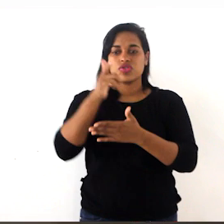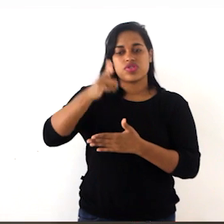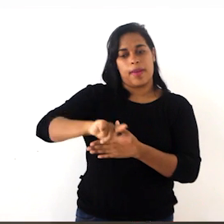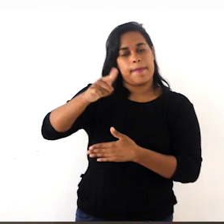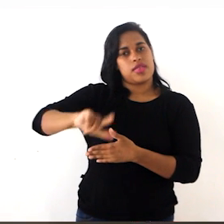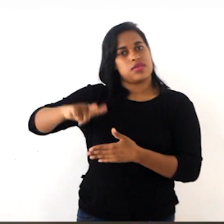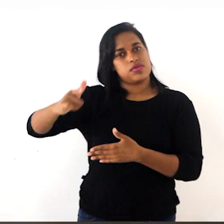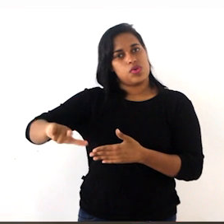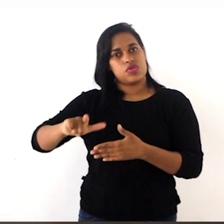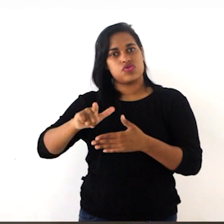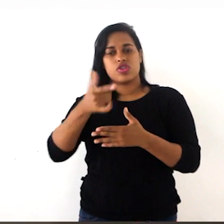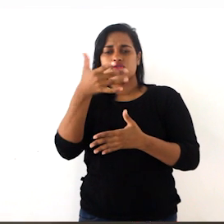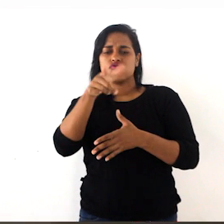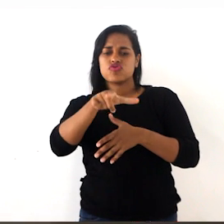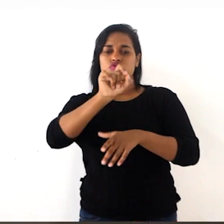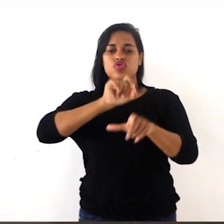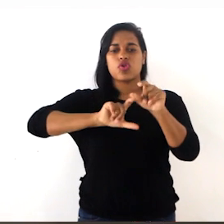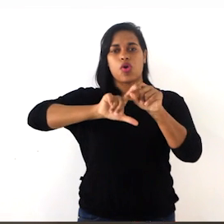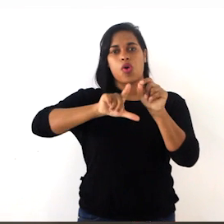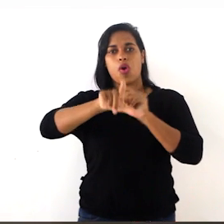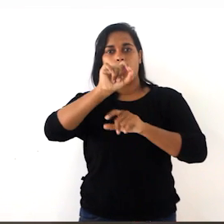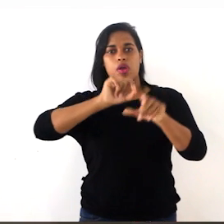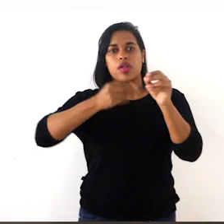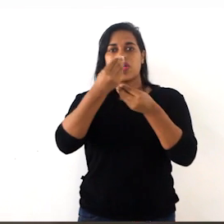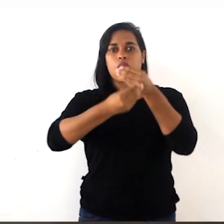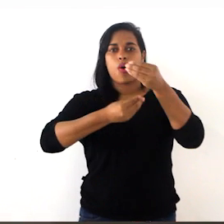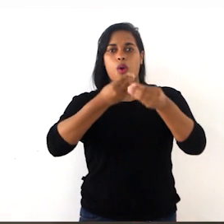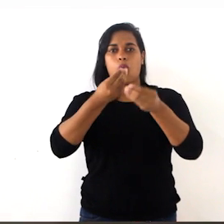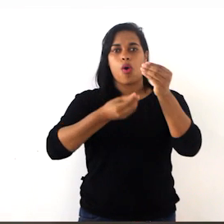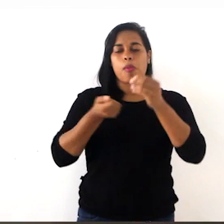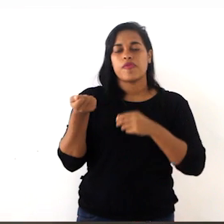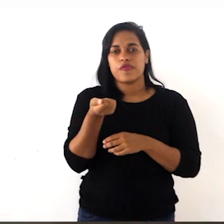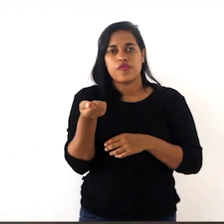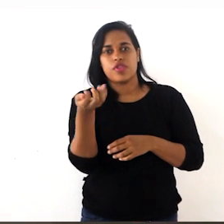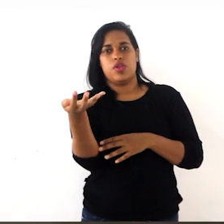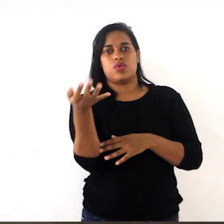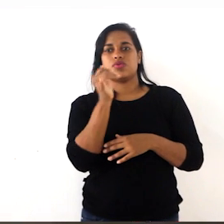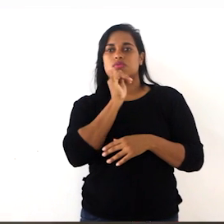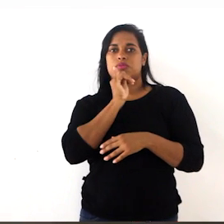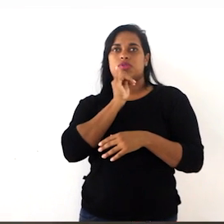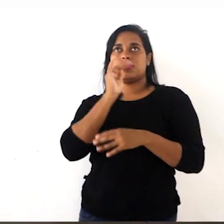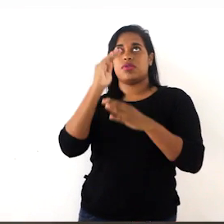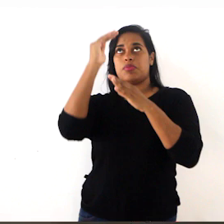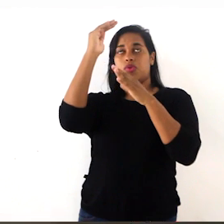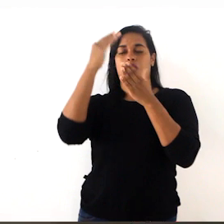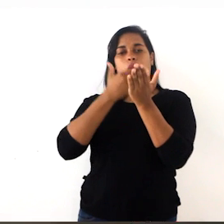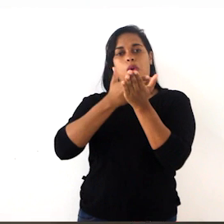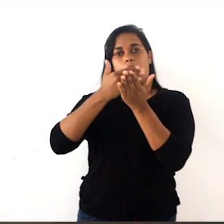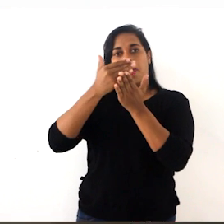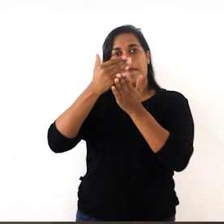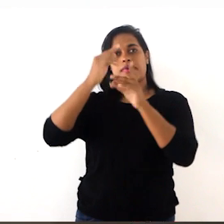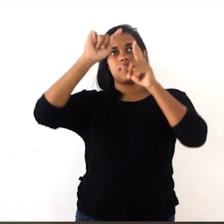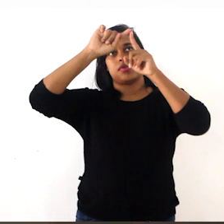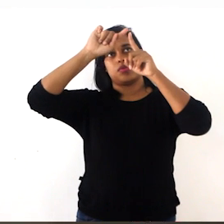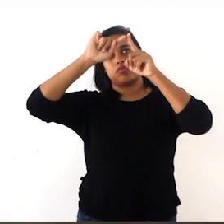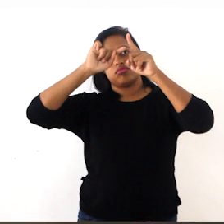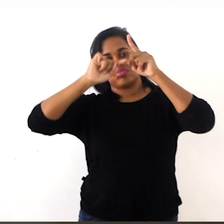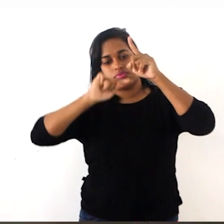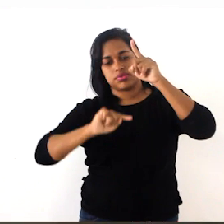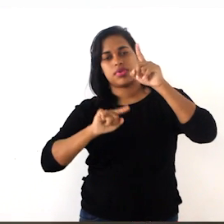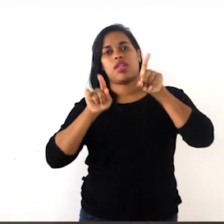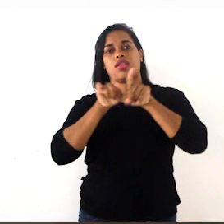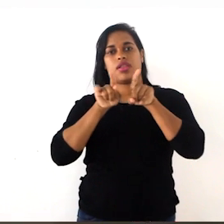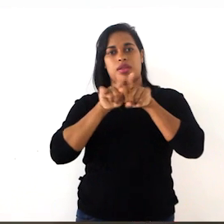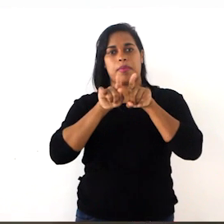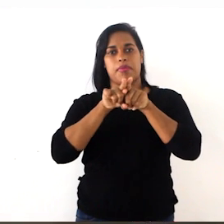vão definir alternativas de fluxo, para não só ficar de cima para baixo. Ele pode ficar fazendo um loop em uma determinada parte